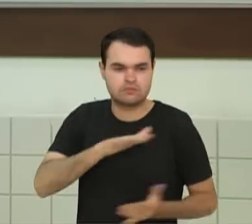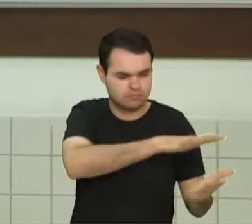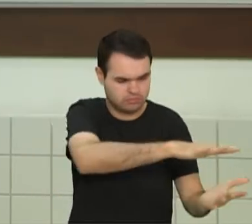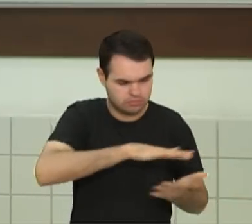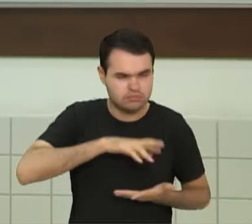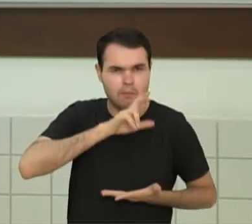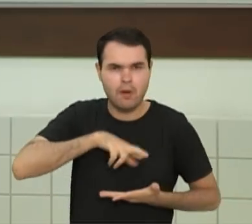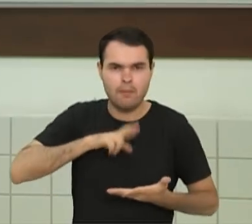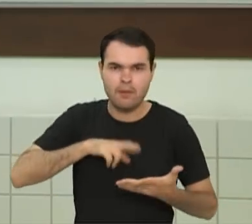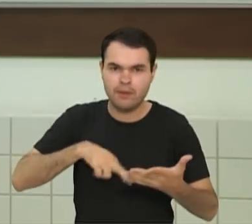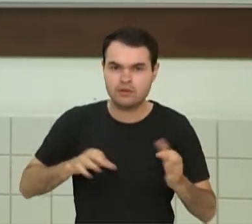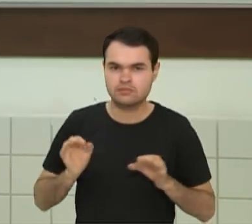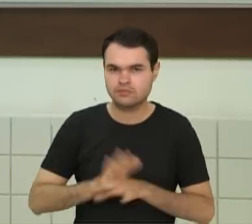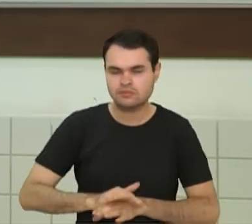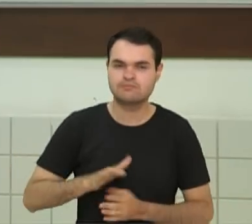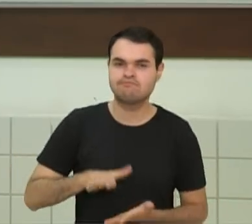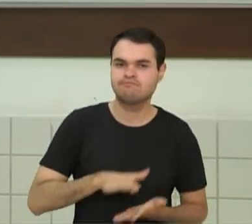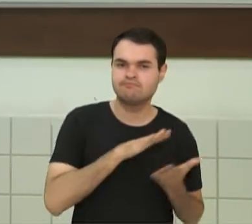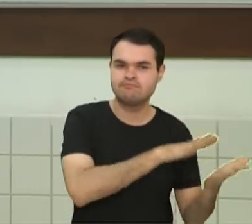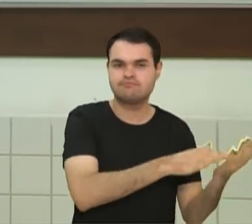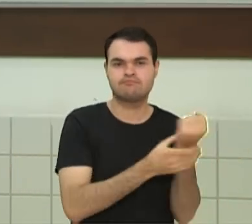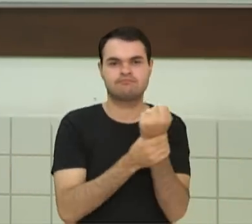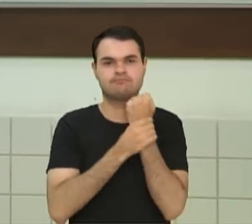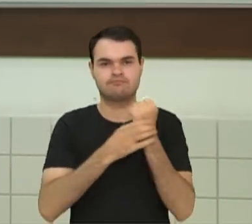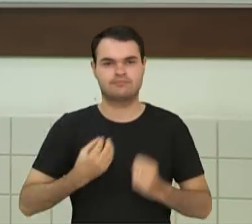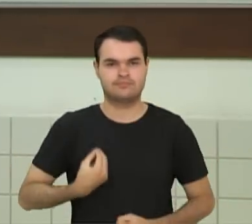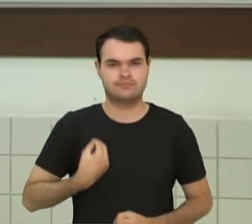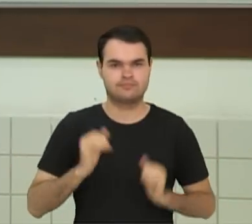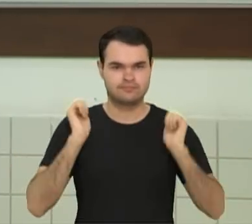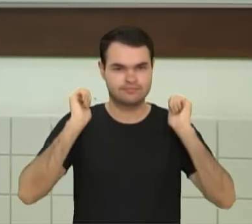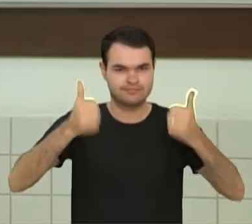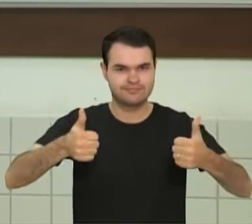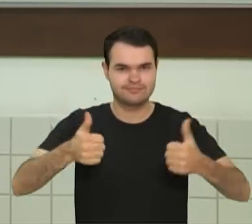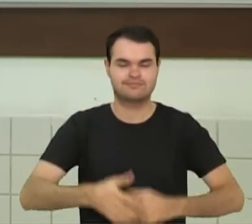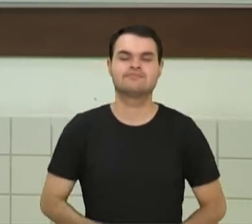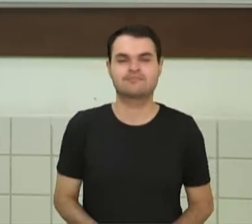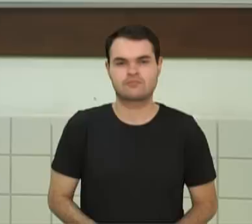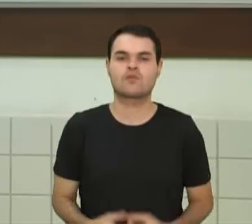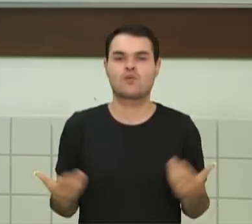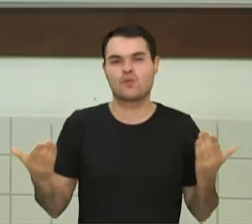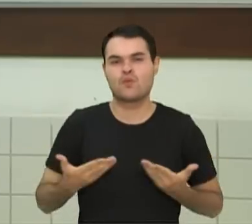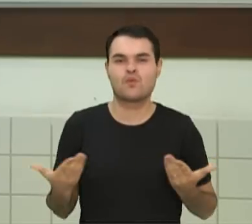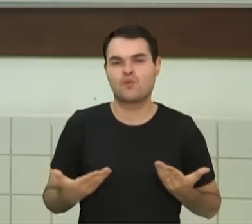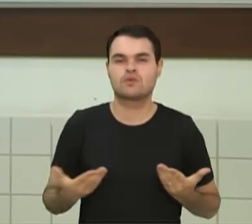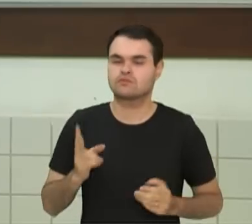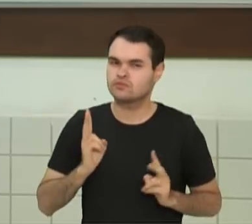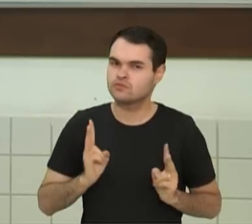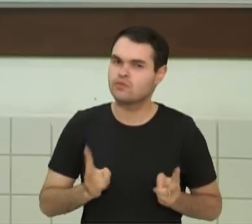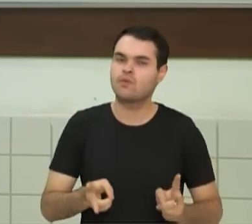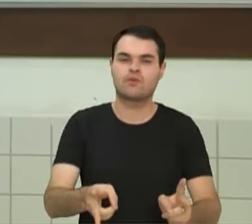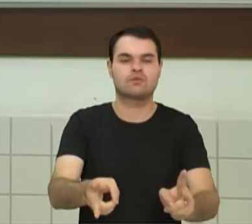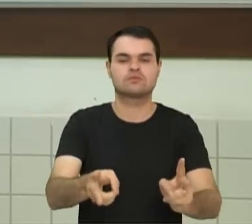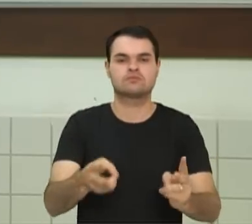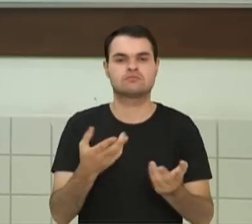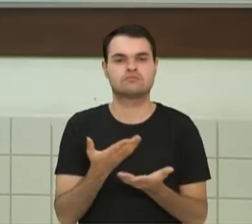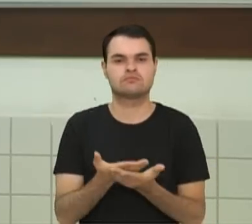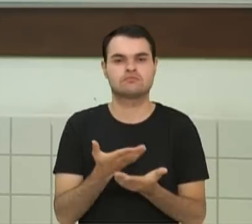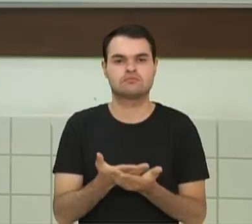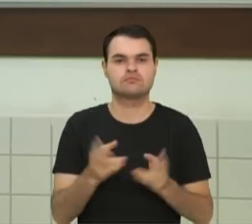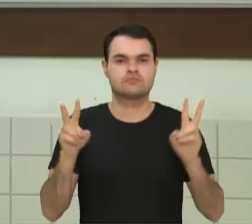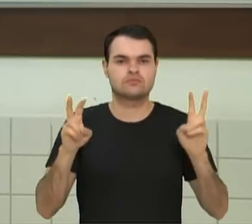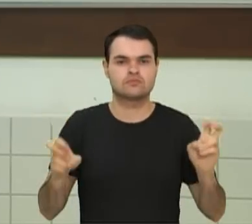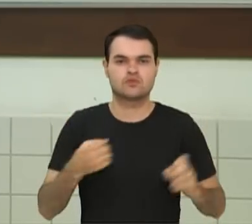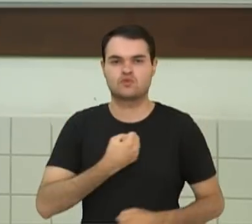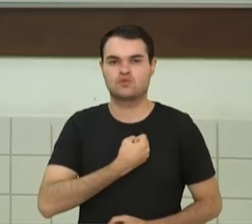atividade para validar a presença de vocês, gente, tá bom? Então, hoje a gente vai continuar o nosso estudo dos